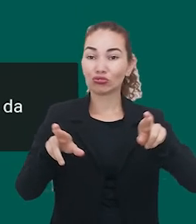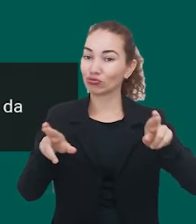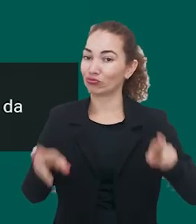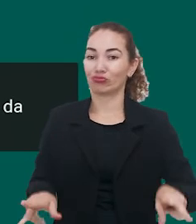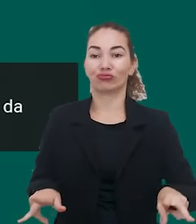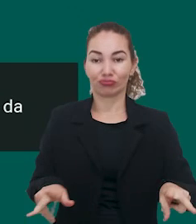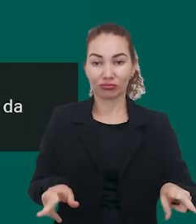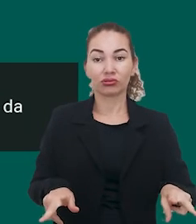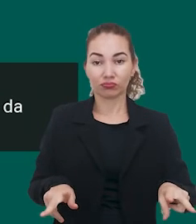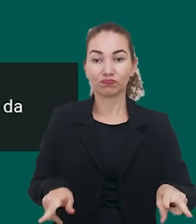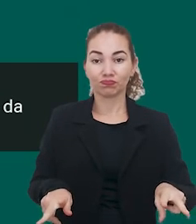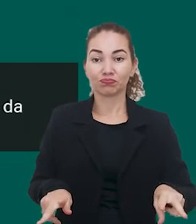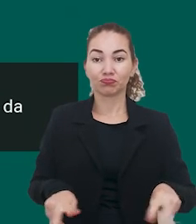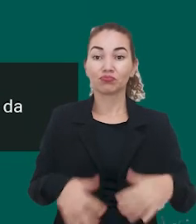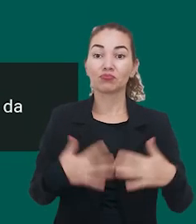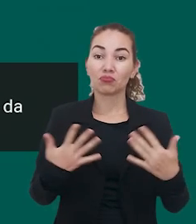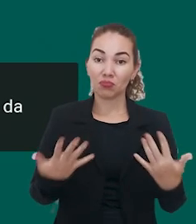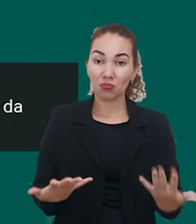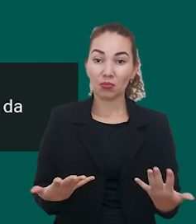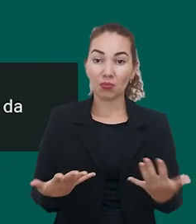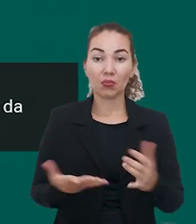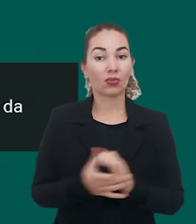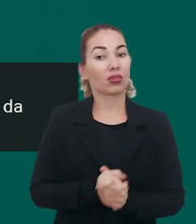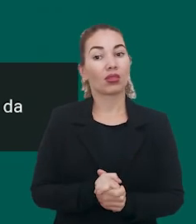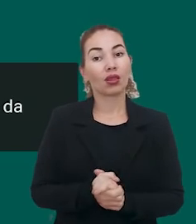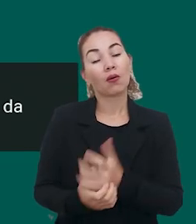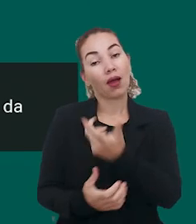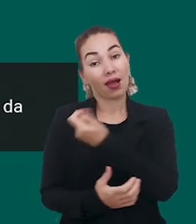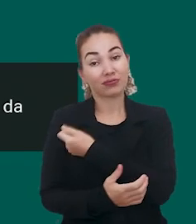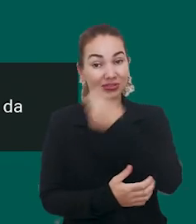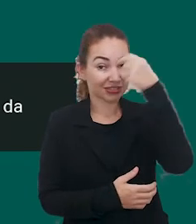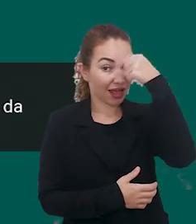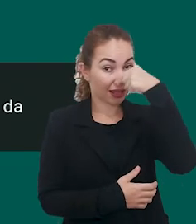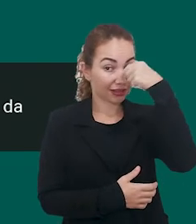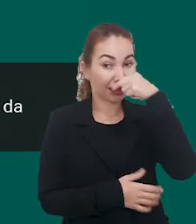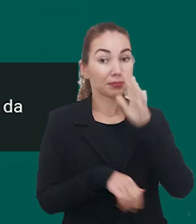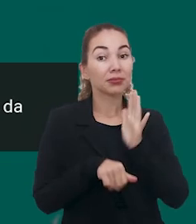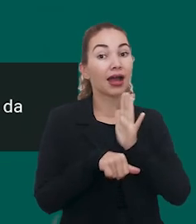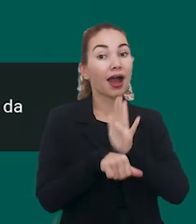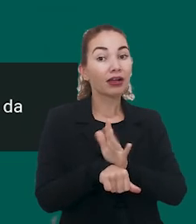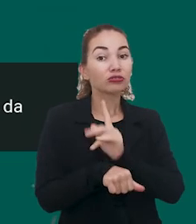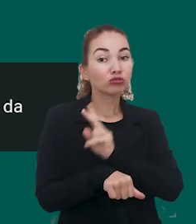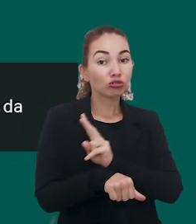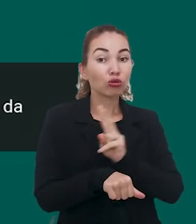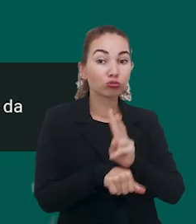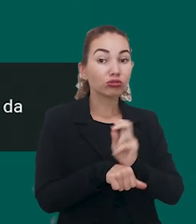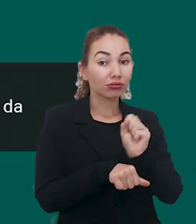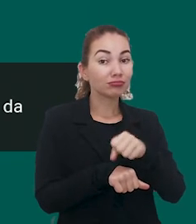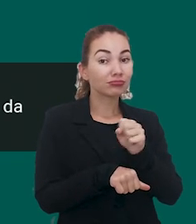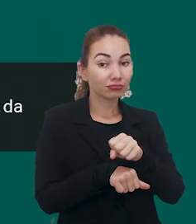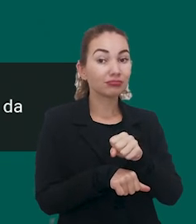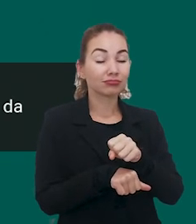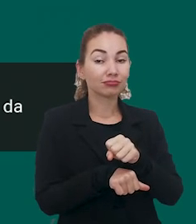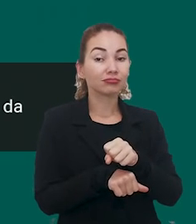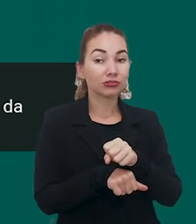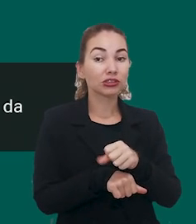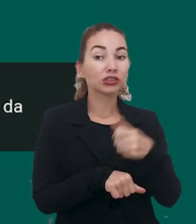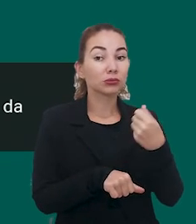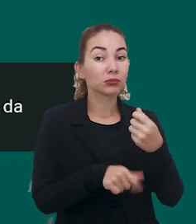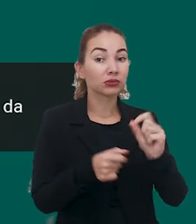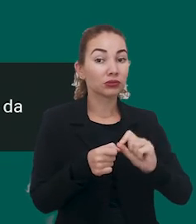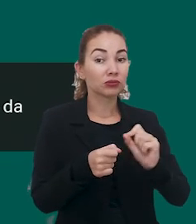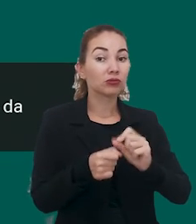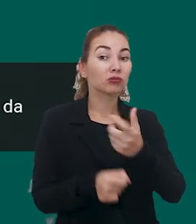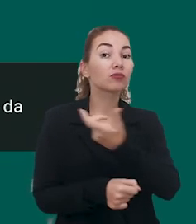completamente diferentes. Então, provavelmente, a vacina para a gripe ajuda a proteger sim, e deve, inclusive as campanhas de vacinação para a gripe